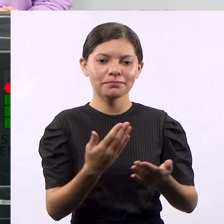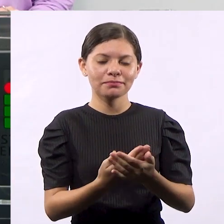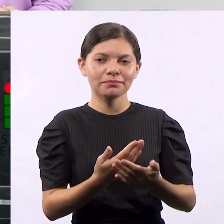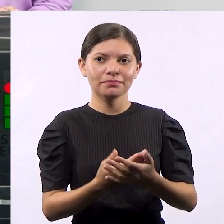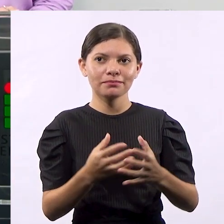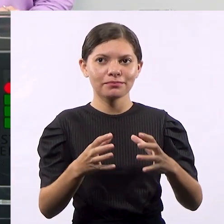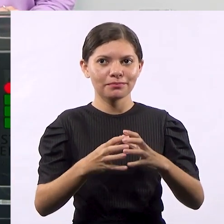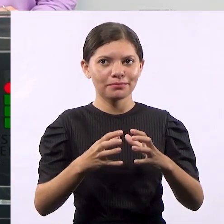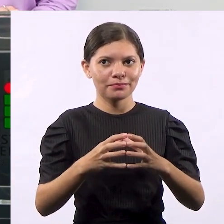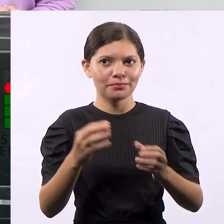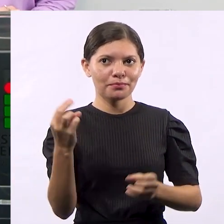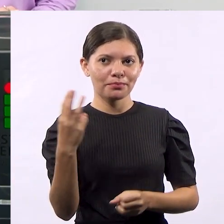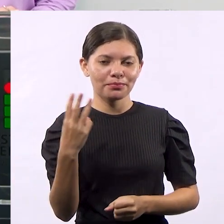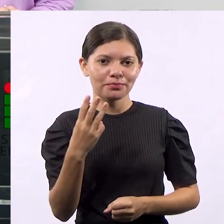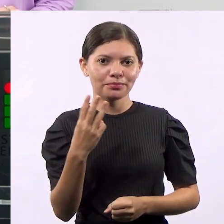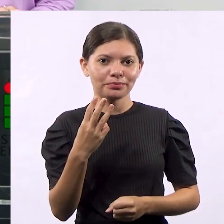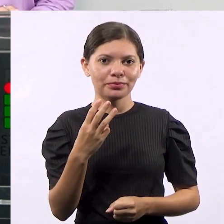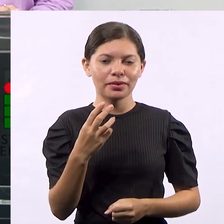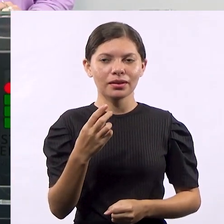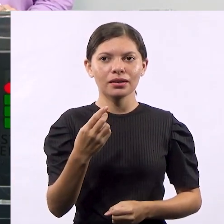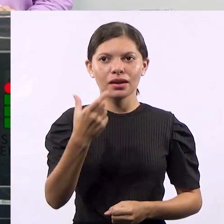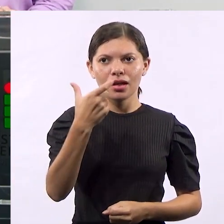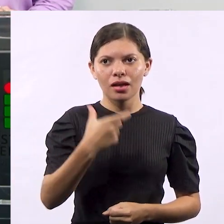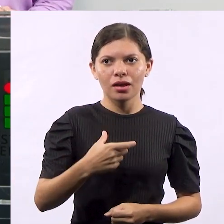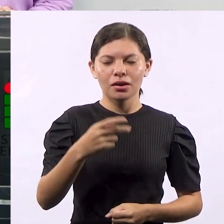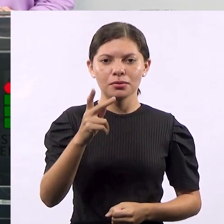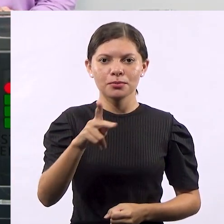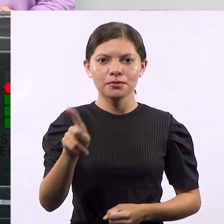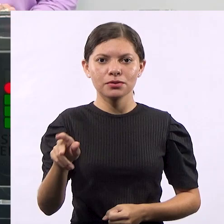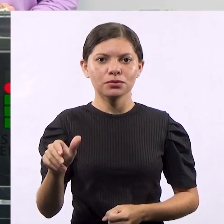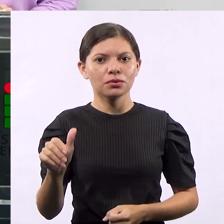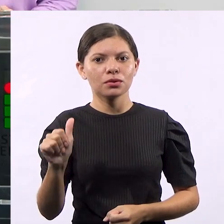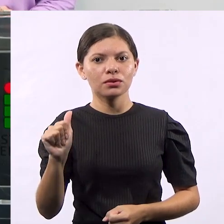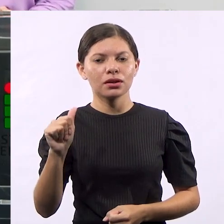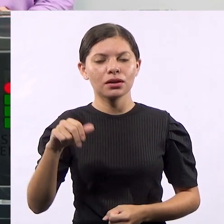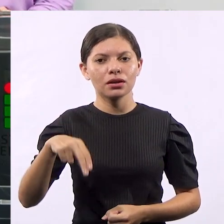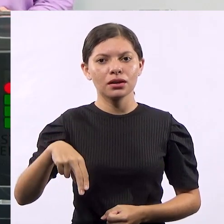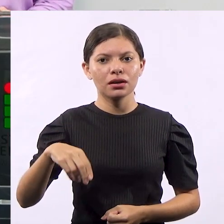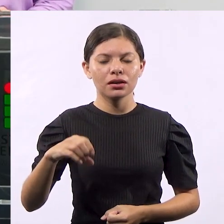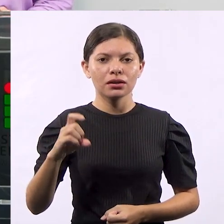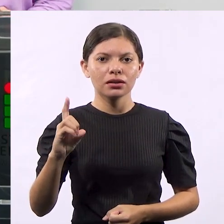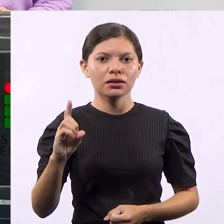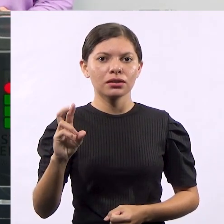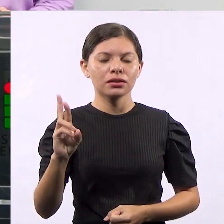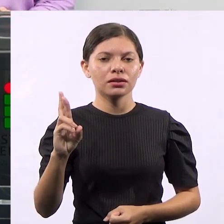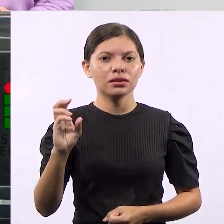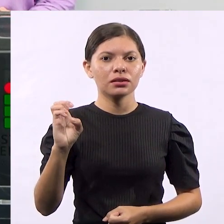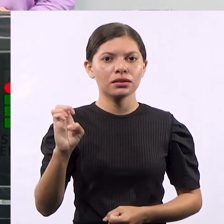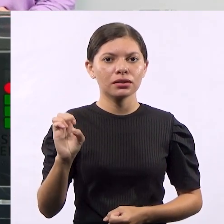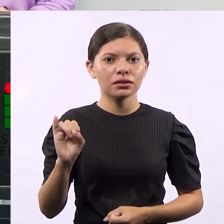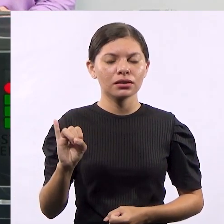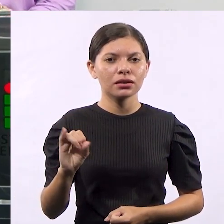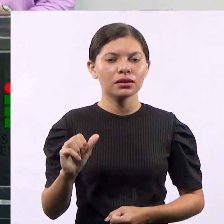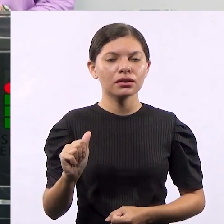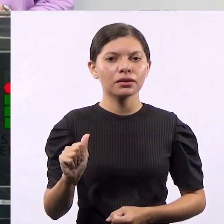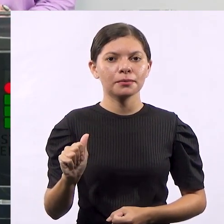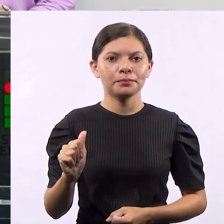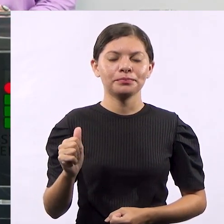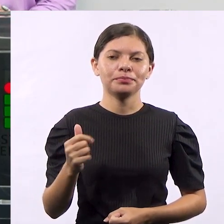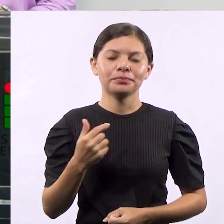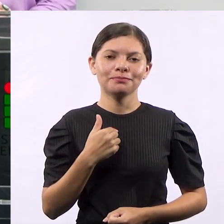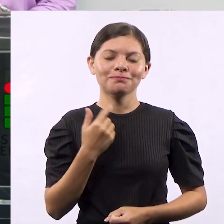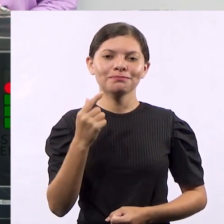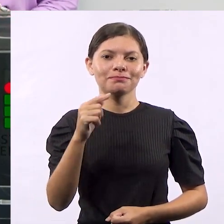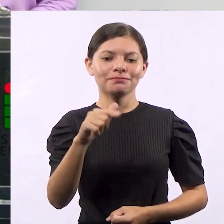Grupo 3. Eu sou a professora Andréa dos Santos Oliveira. Neste momento eu farei a minha audiodescrição. Eu estou